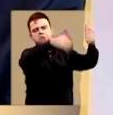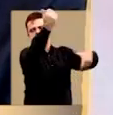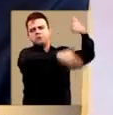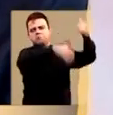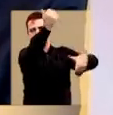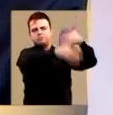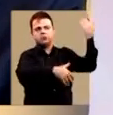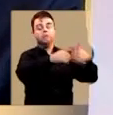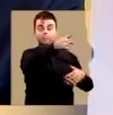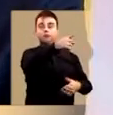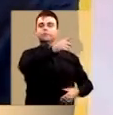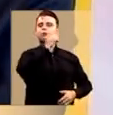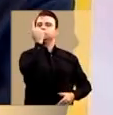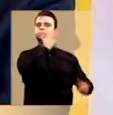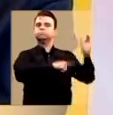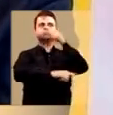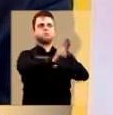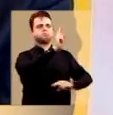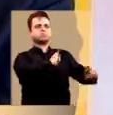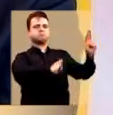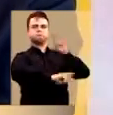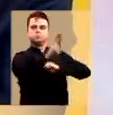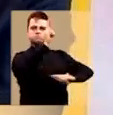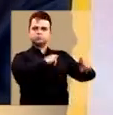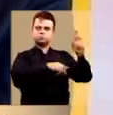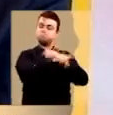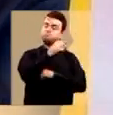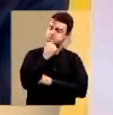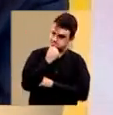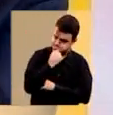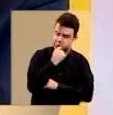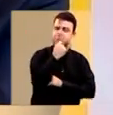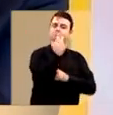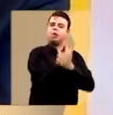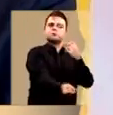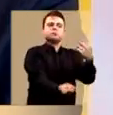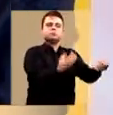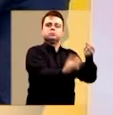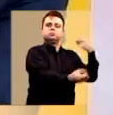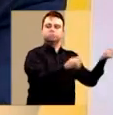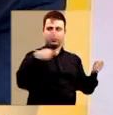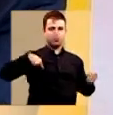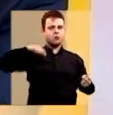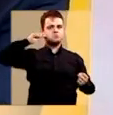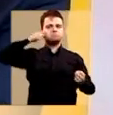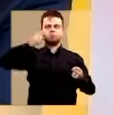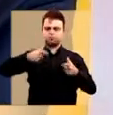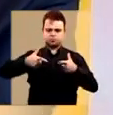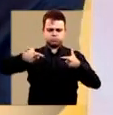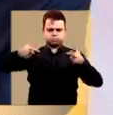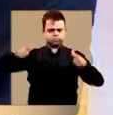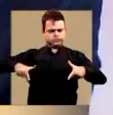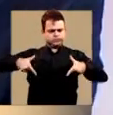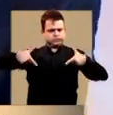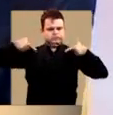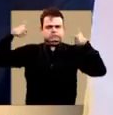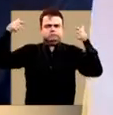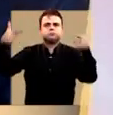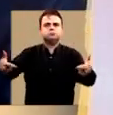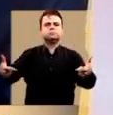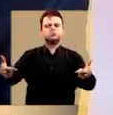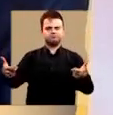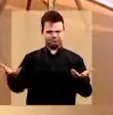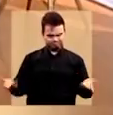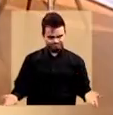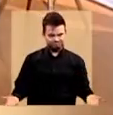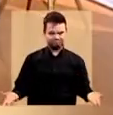partir disso nós tivemos um ganho significativo, qualitativo, sobre a população negra diante do poder público, que dizia que, olha, mas que quem não são tinha, os